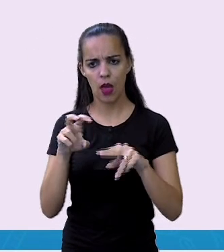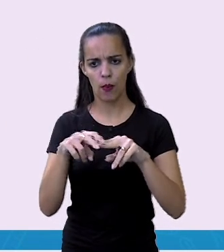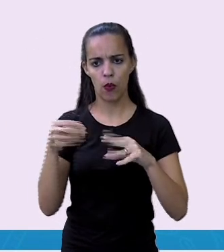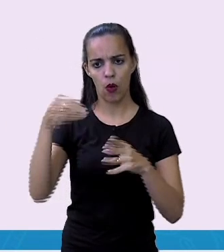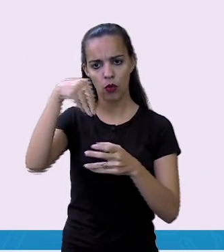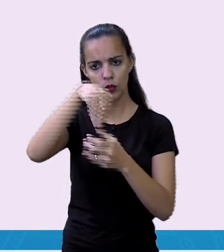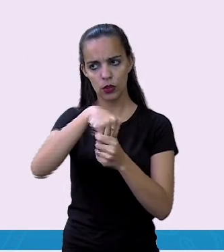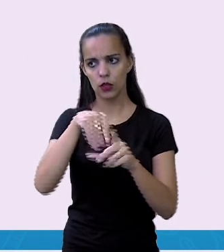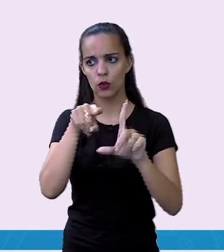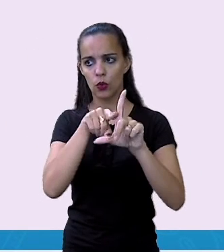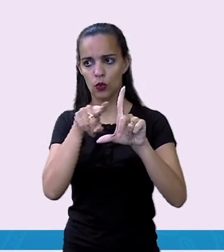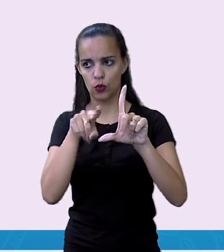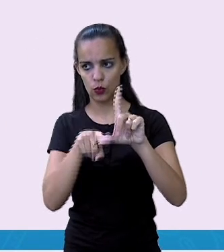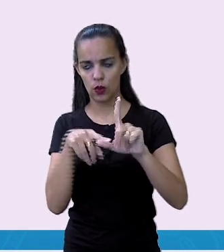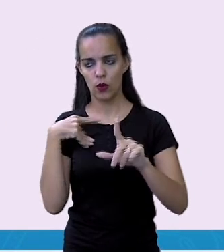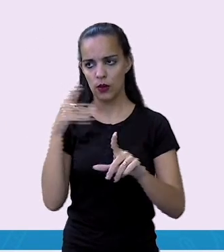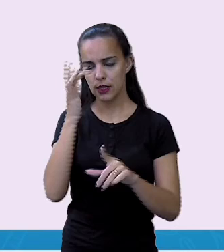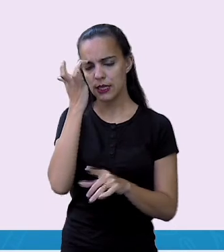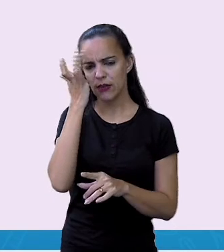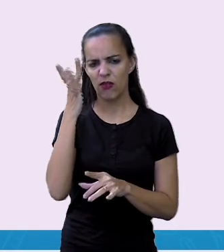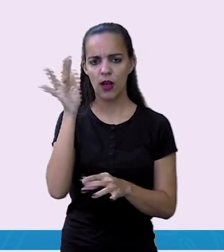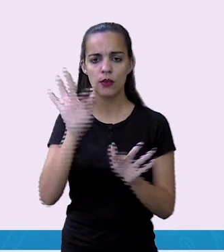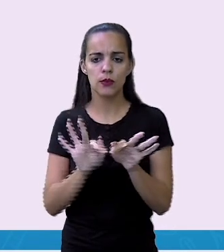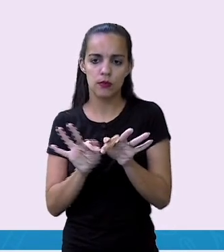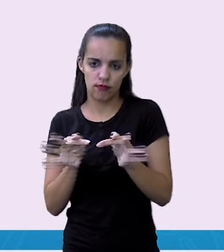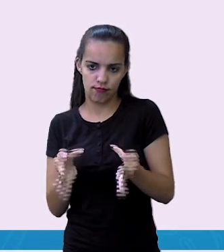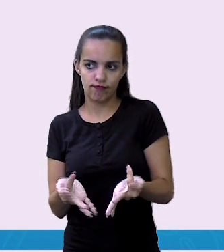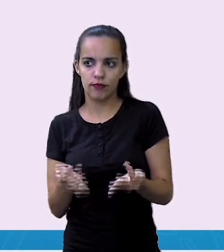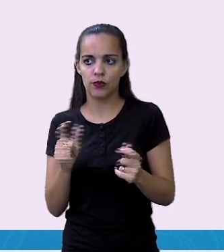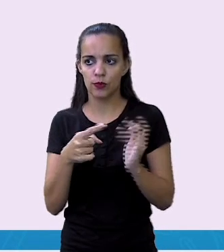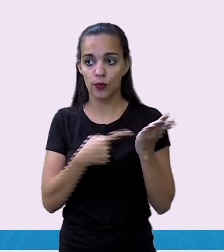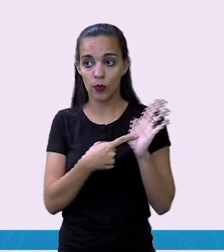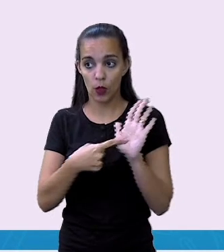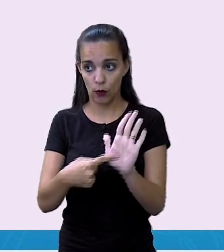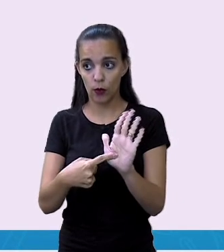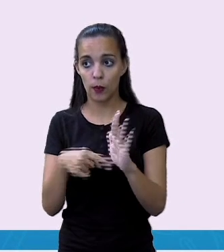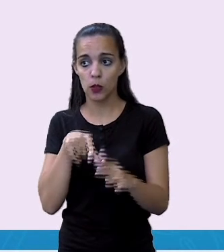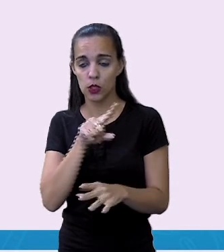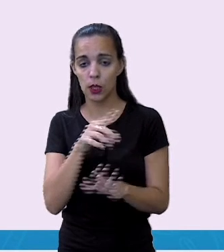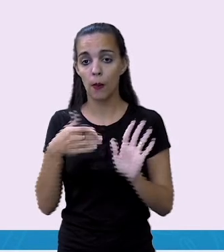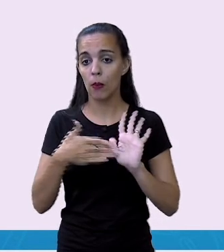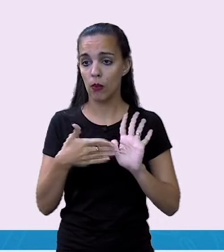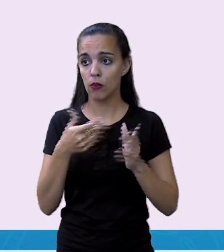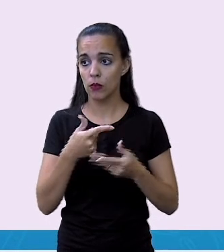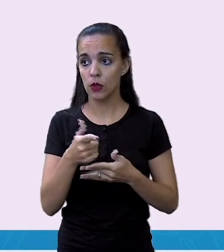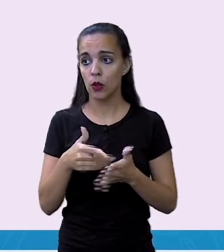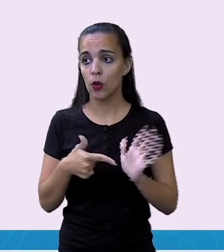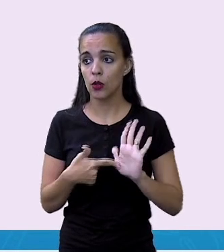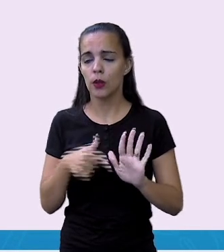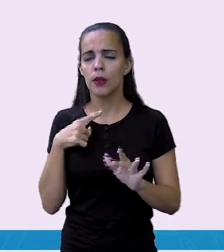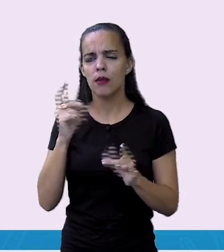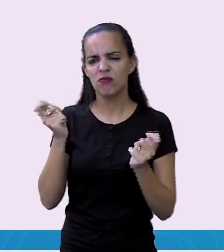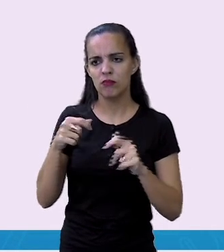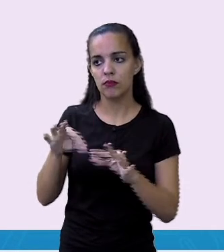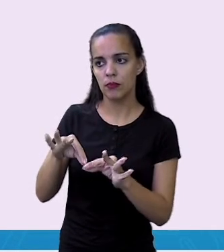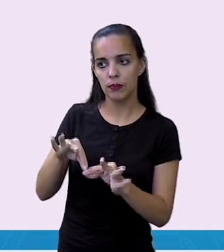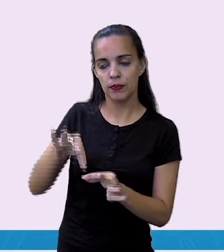de triângulos. É simples. Olha, o problema, ele propôs o seguinte: